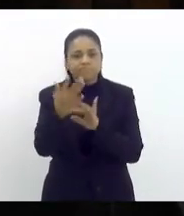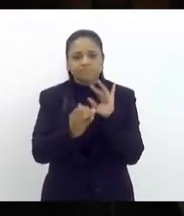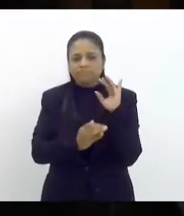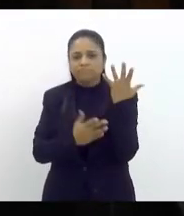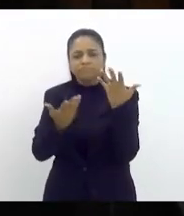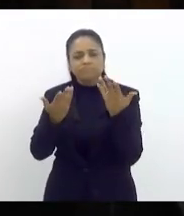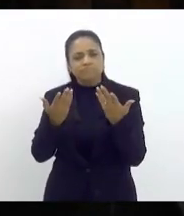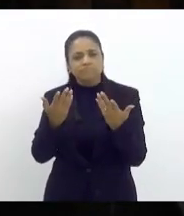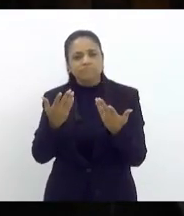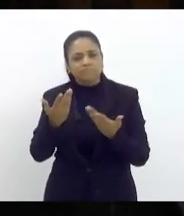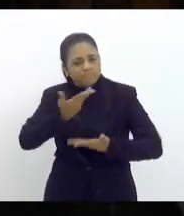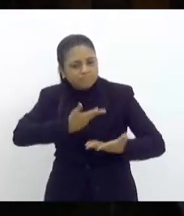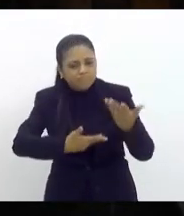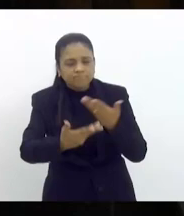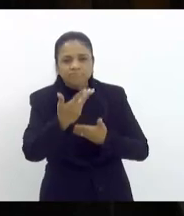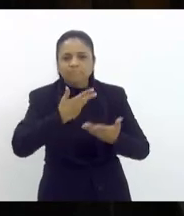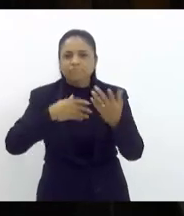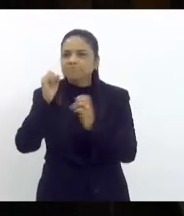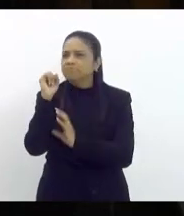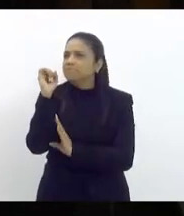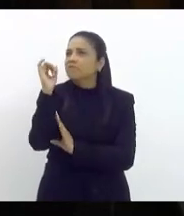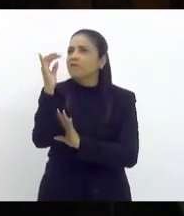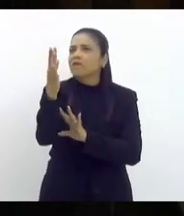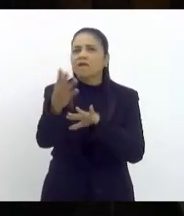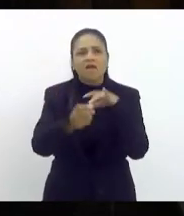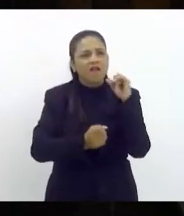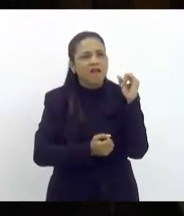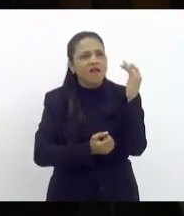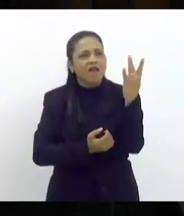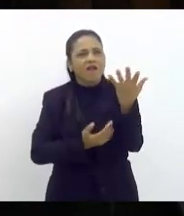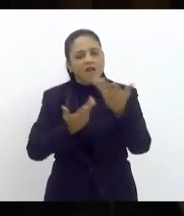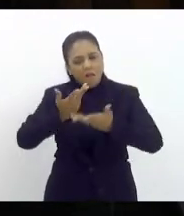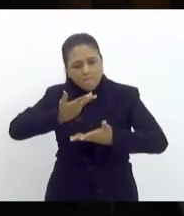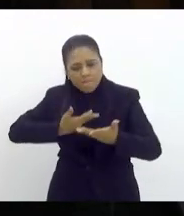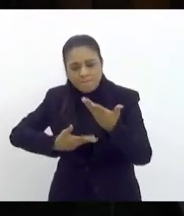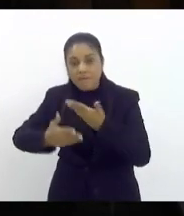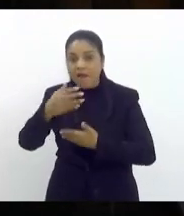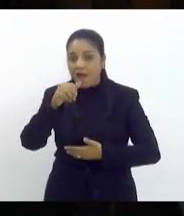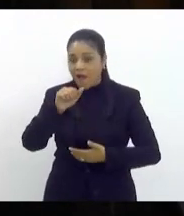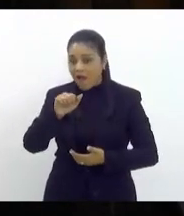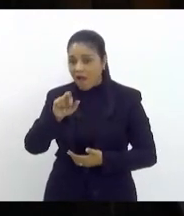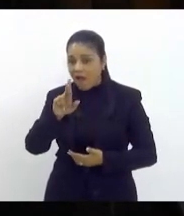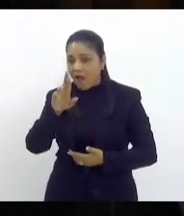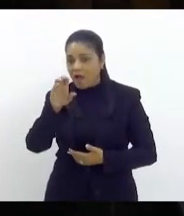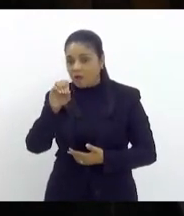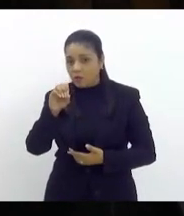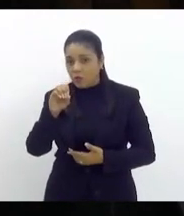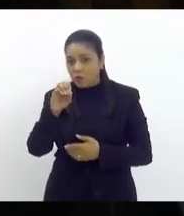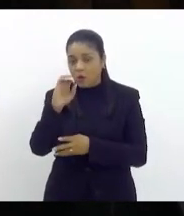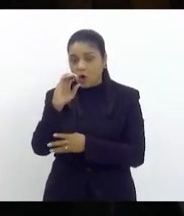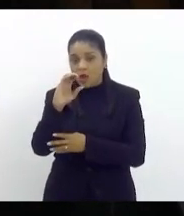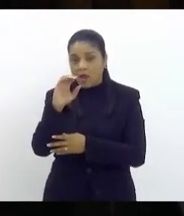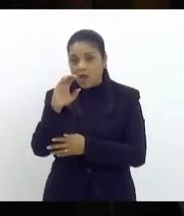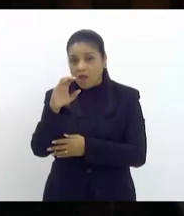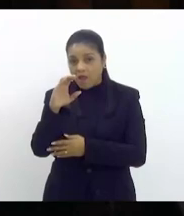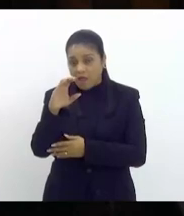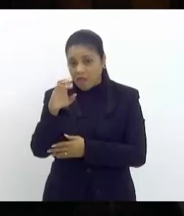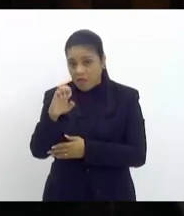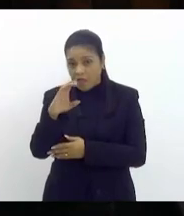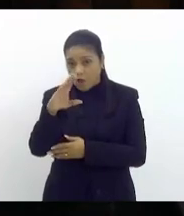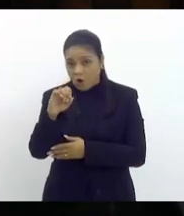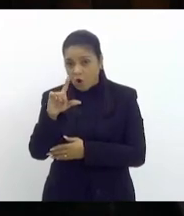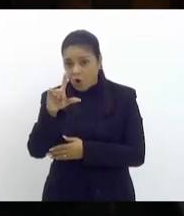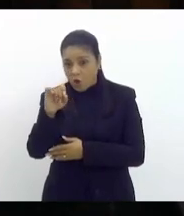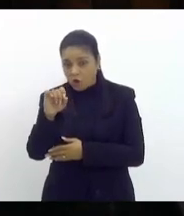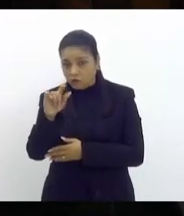equilibrada mais saudável e a agroecologia é uma das práticas hoje mais reconhecidas mundialmente